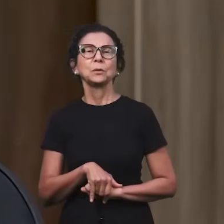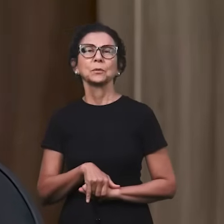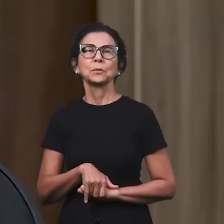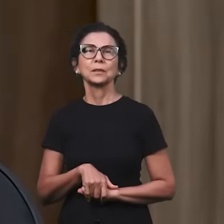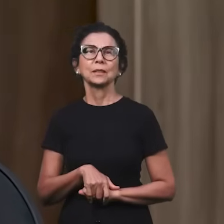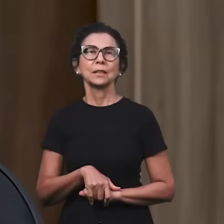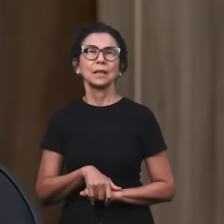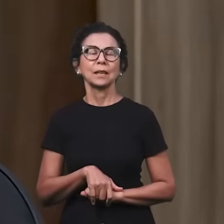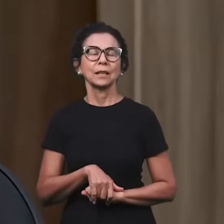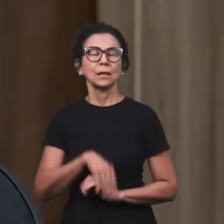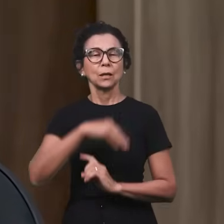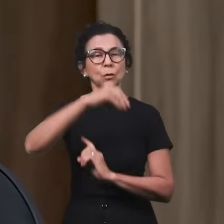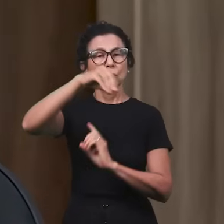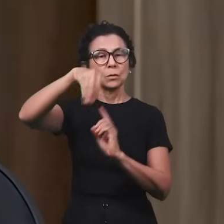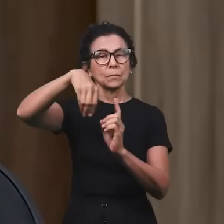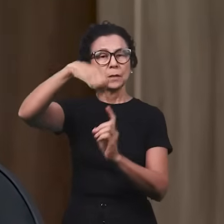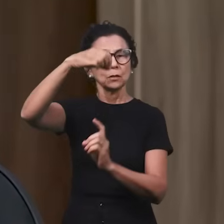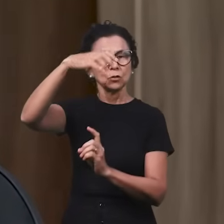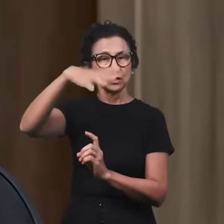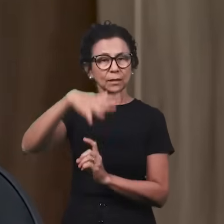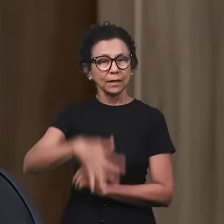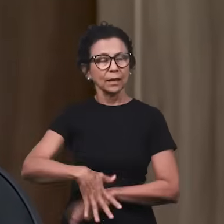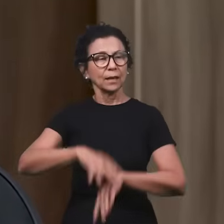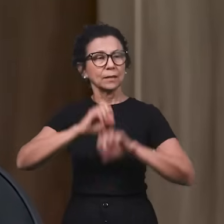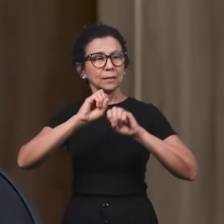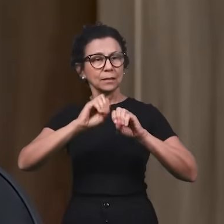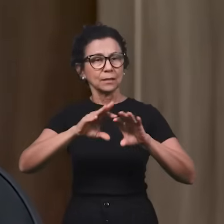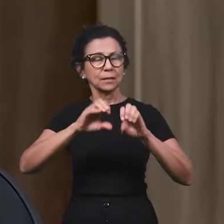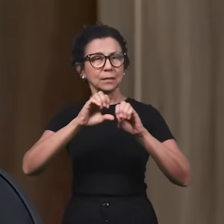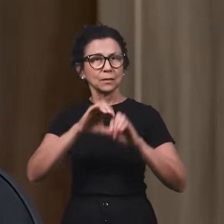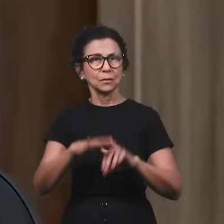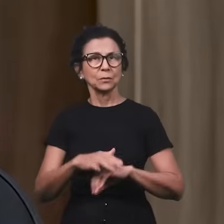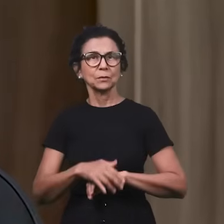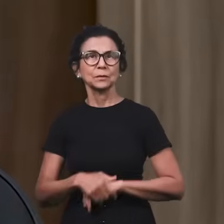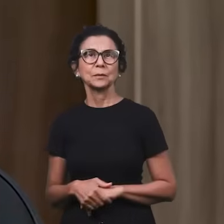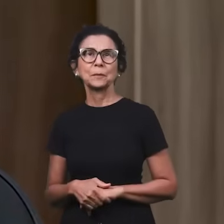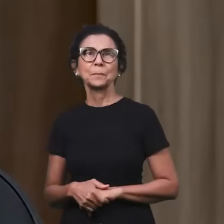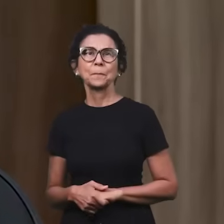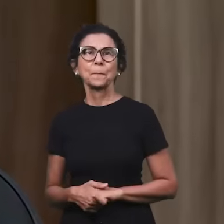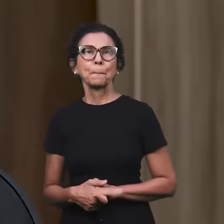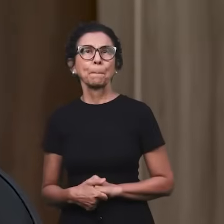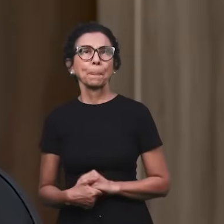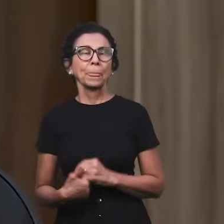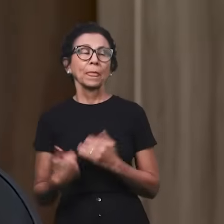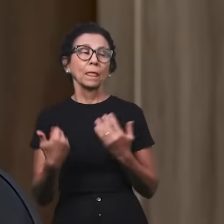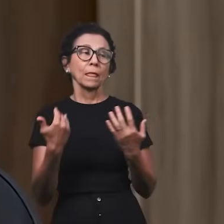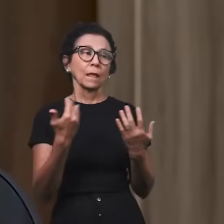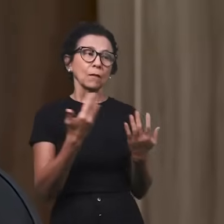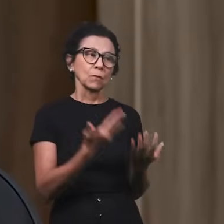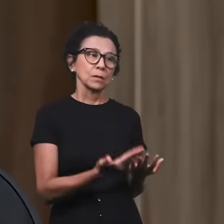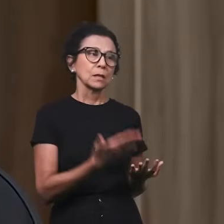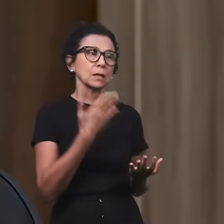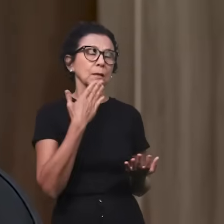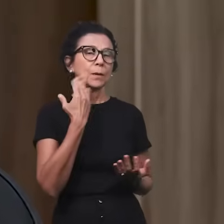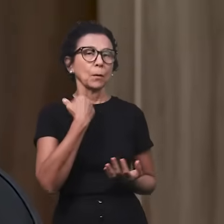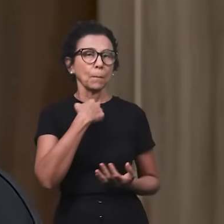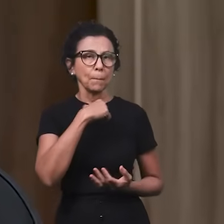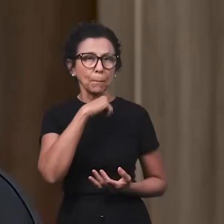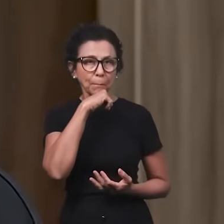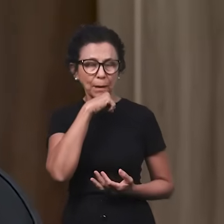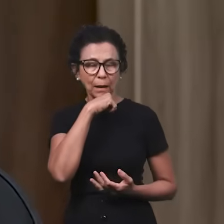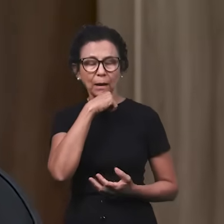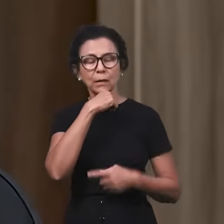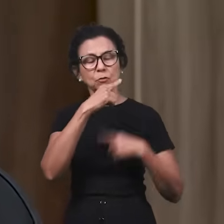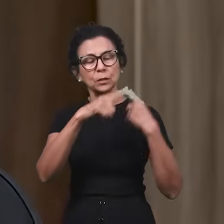irmã Vera, né? O que desse ensino precioso e que hoje também é pai, né, Kênia? E vai